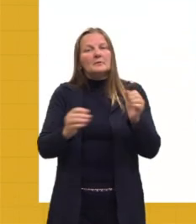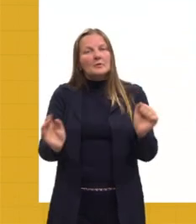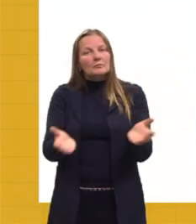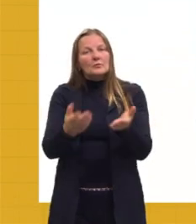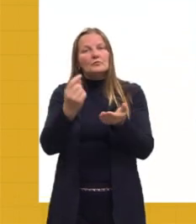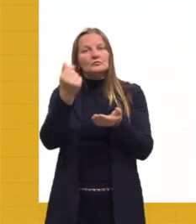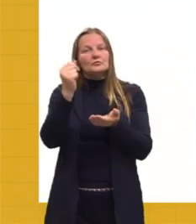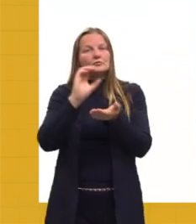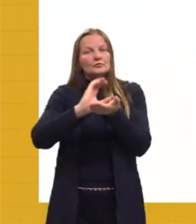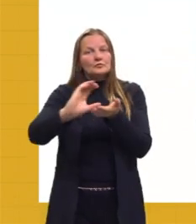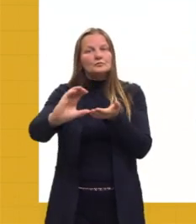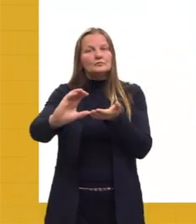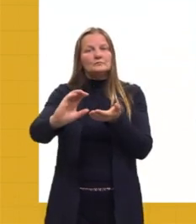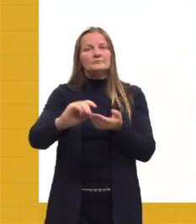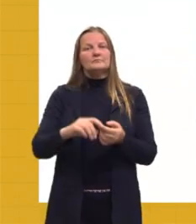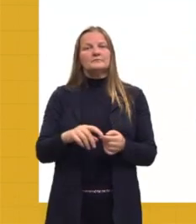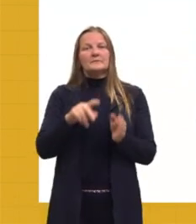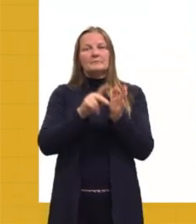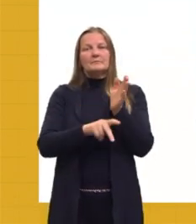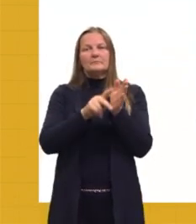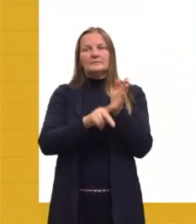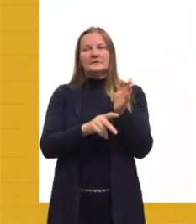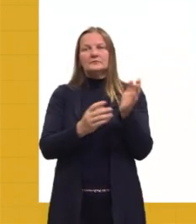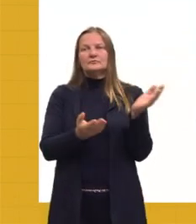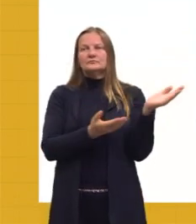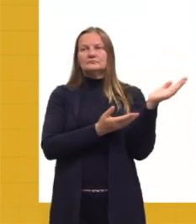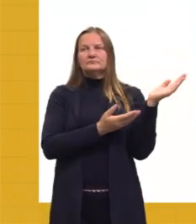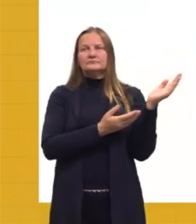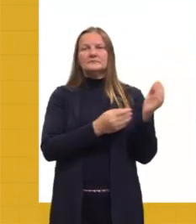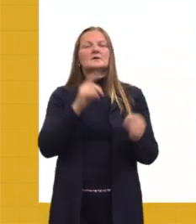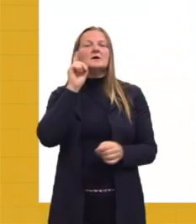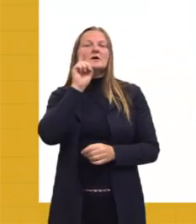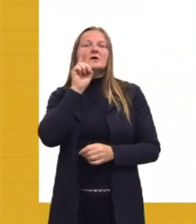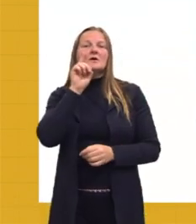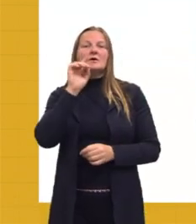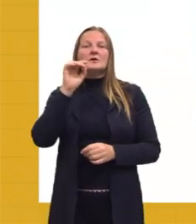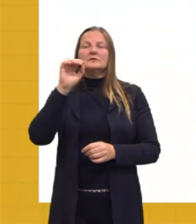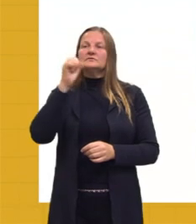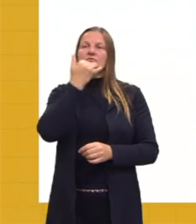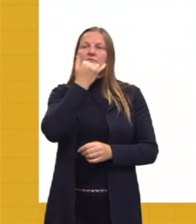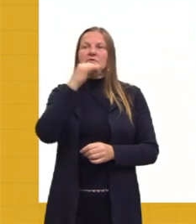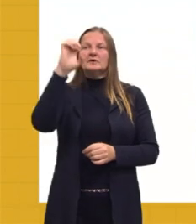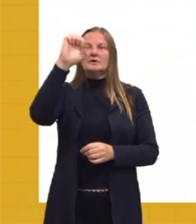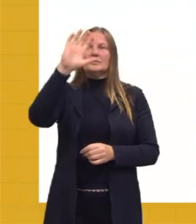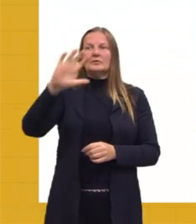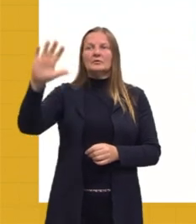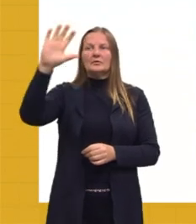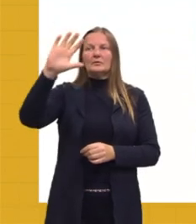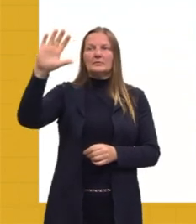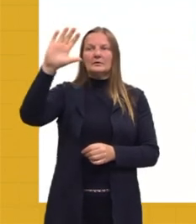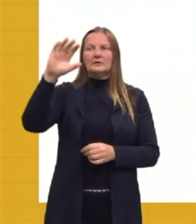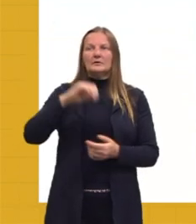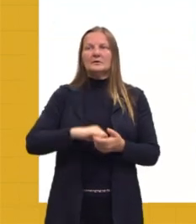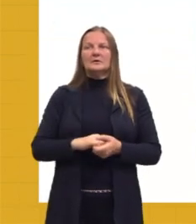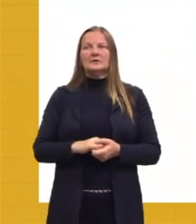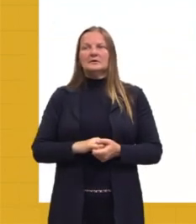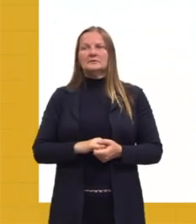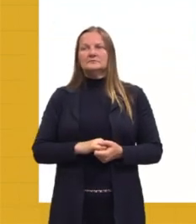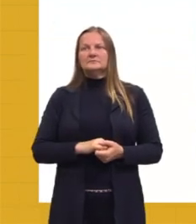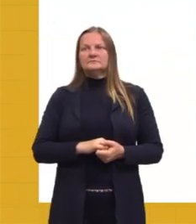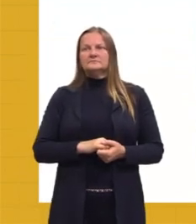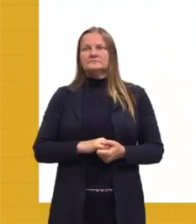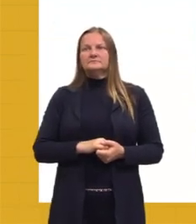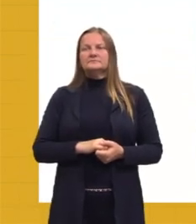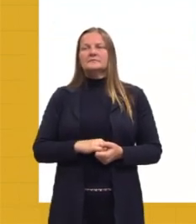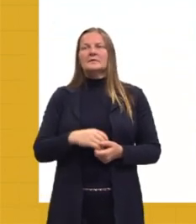incentivo de ajuda Econômica né o plano macho que fez a Europa se recuperar muito rápido tá pessoal E aí e vocês